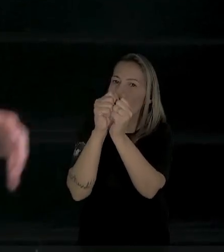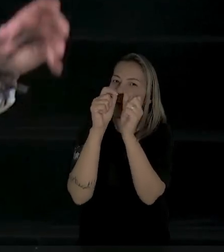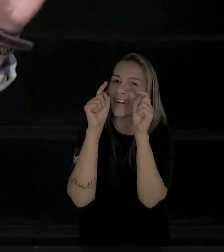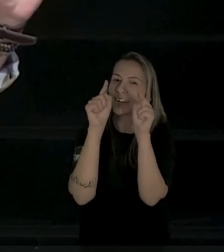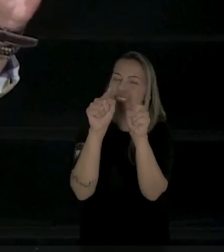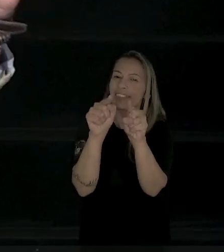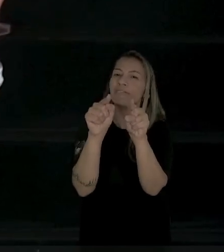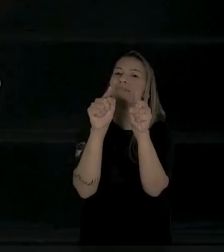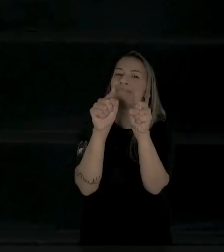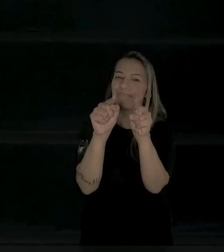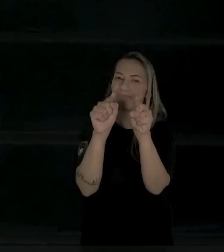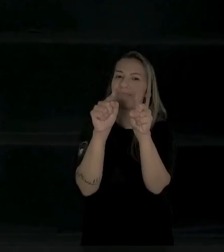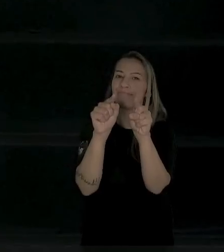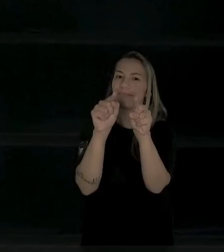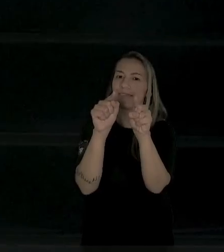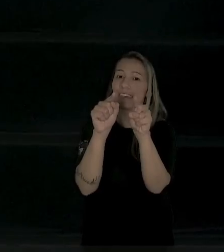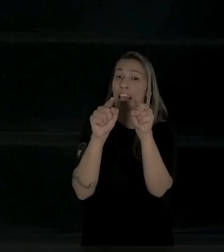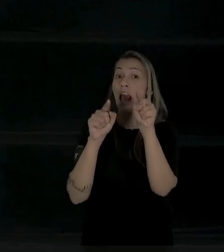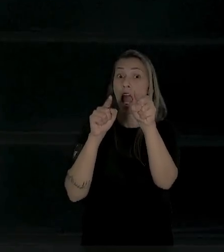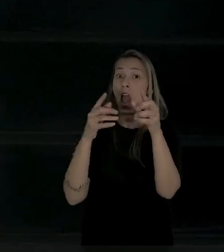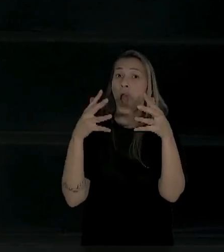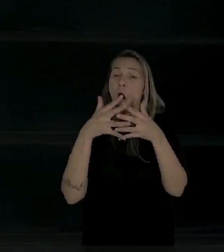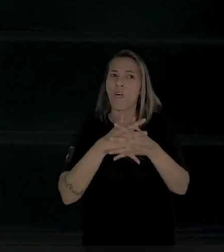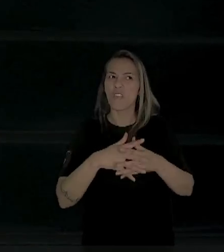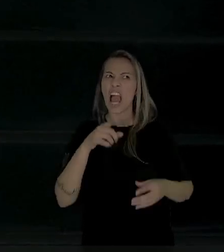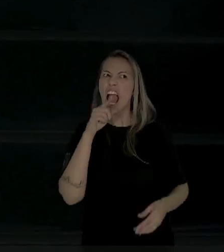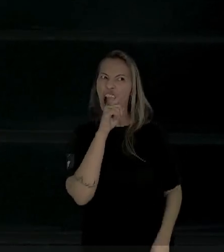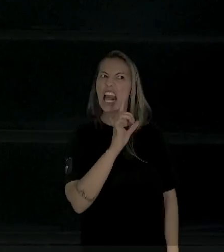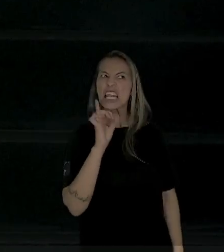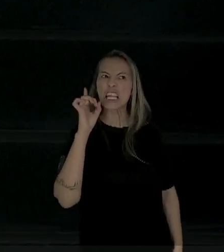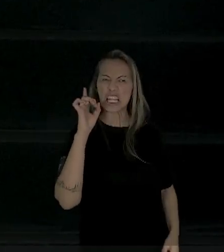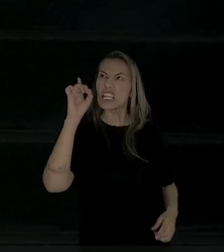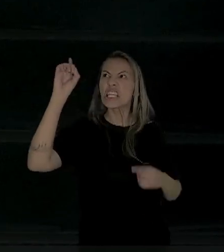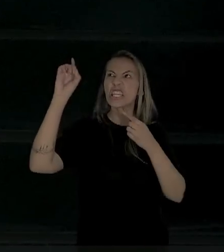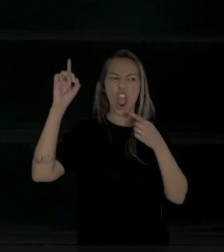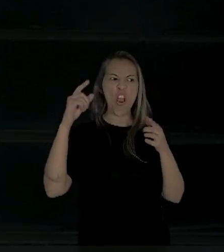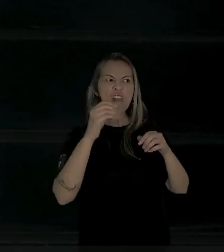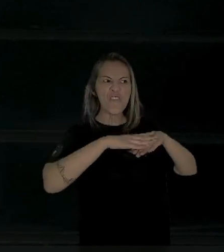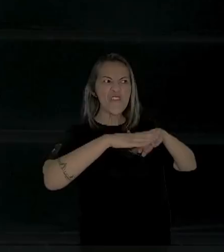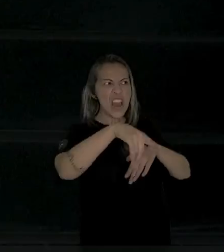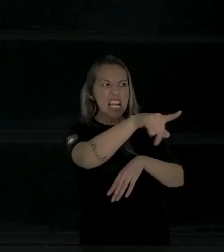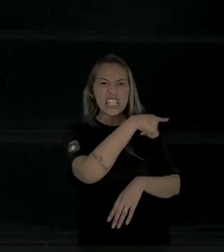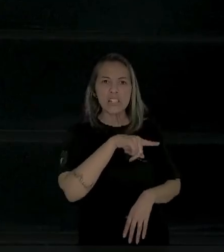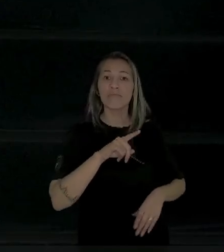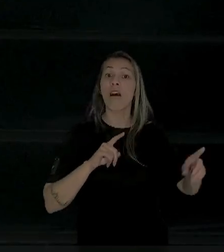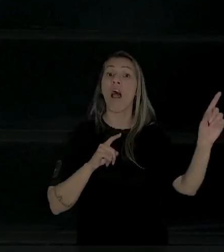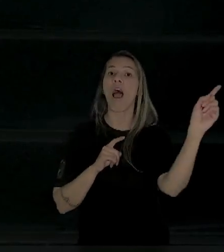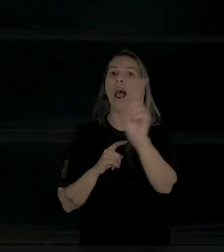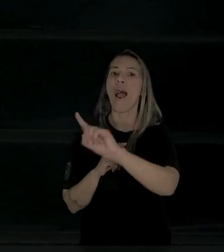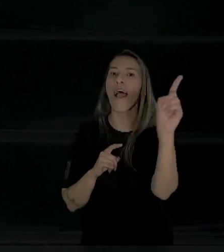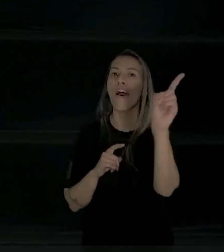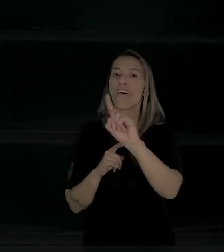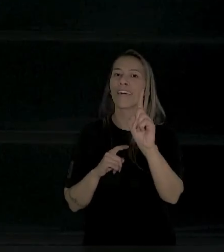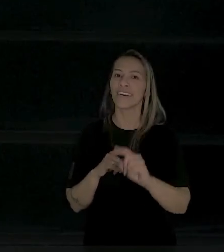mas não estou como aquilo que te assusta, estou como aquilo que te equilibra, estou como aquilo que te põe de